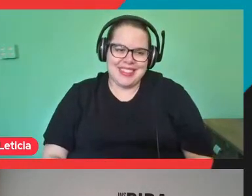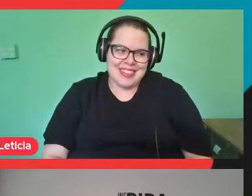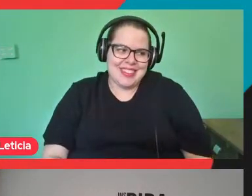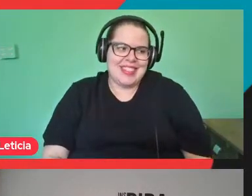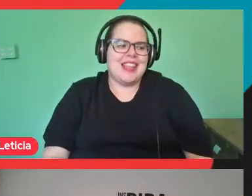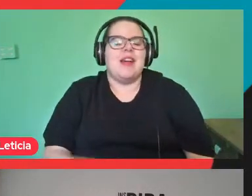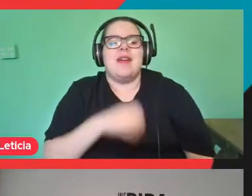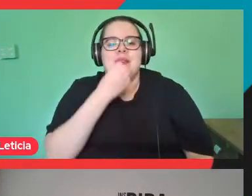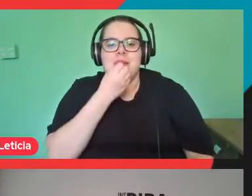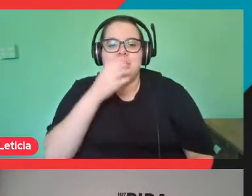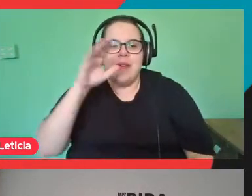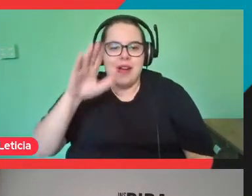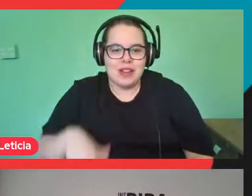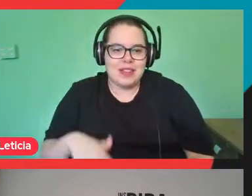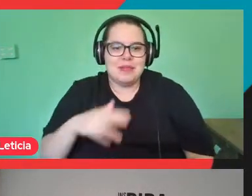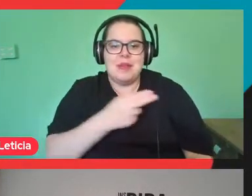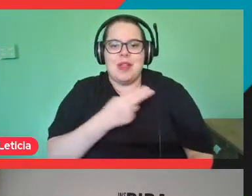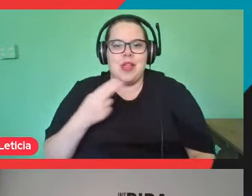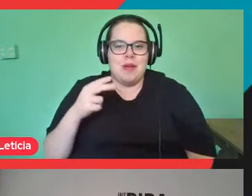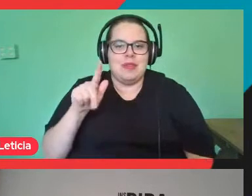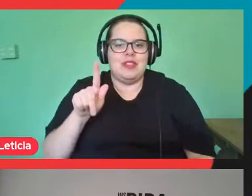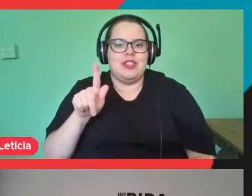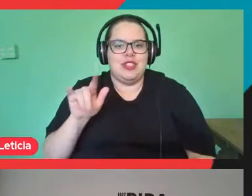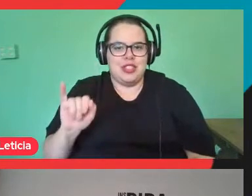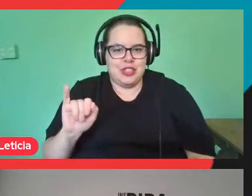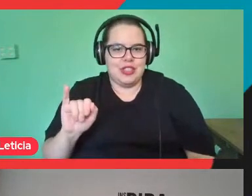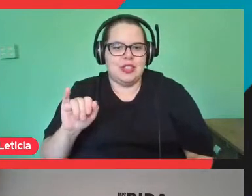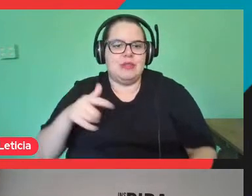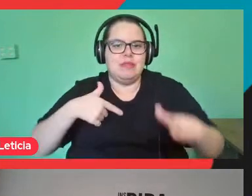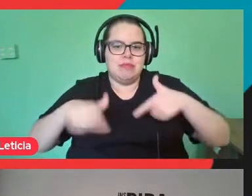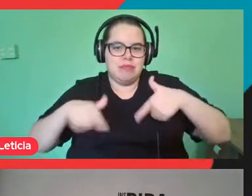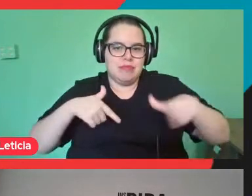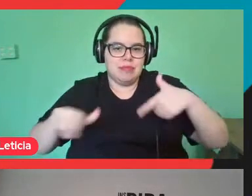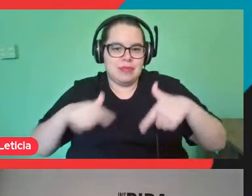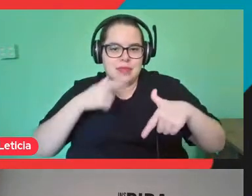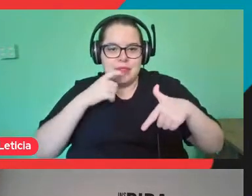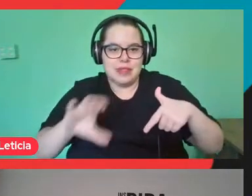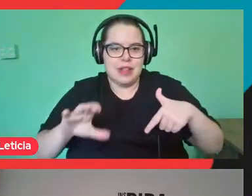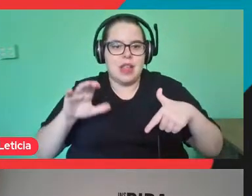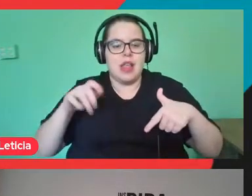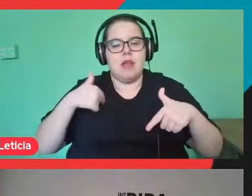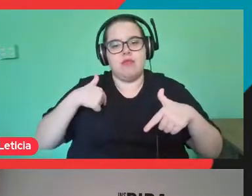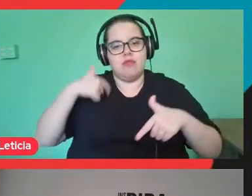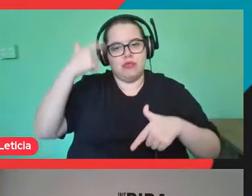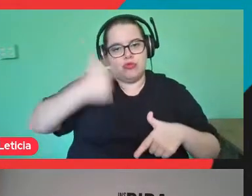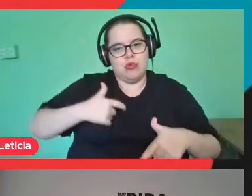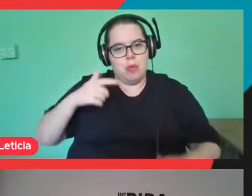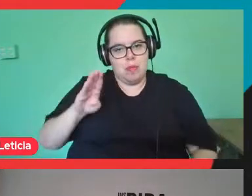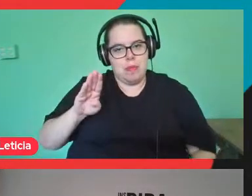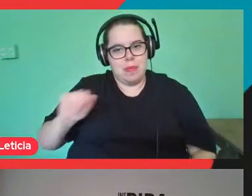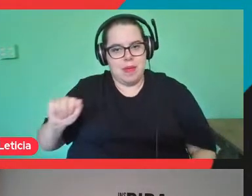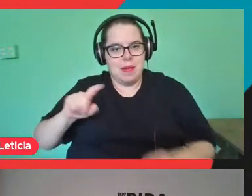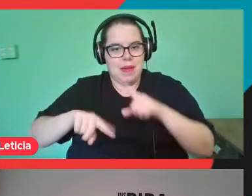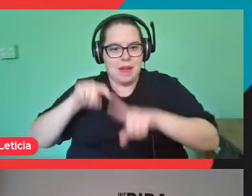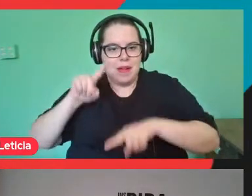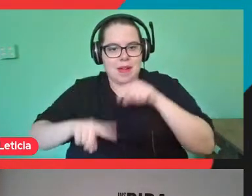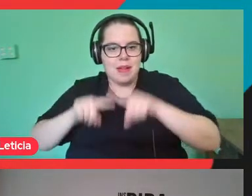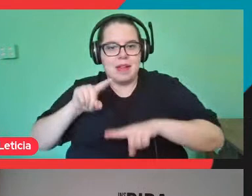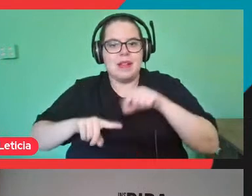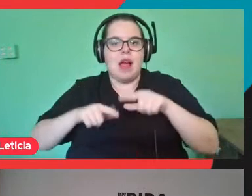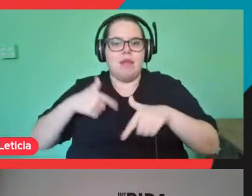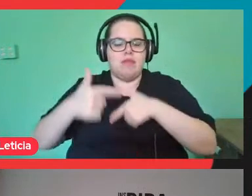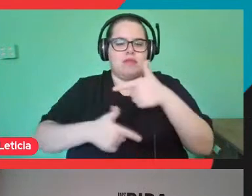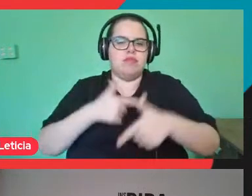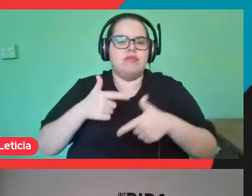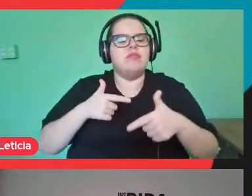Boa tarde, pessoal. Eu sou a Gisele. Estou atuando aqui na CIT como Business Analyst, né? Por enquanto, como VA. Estou